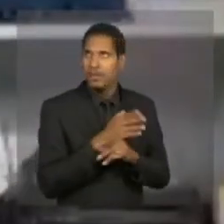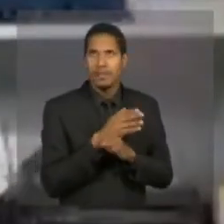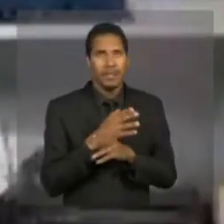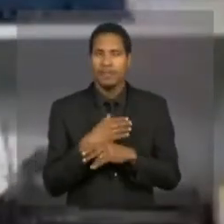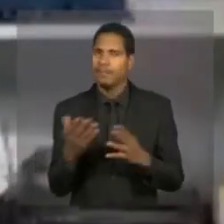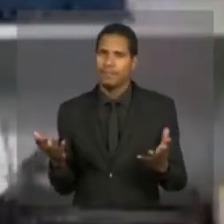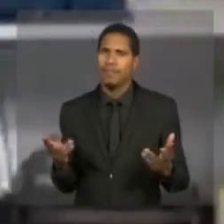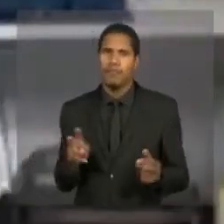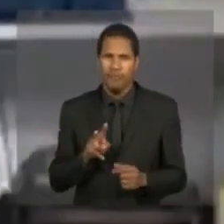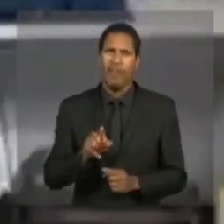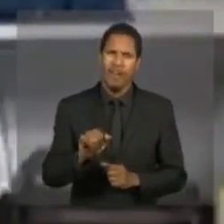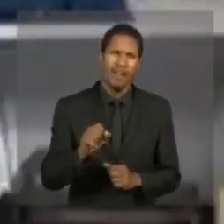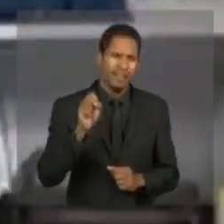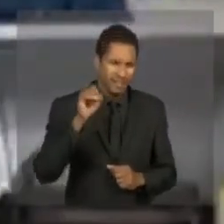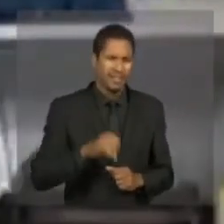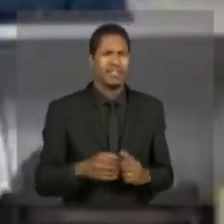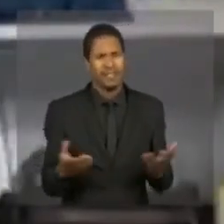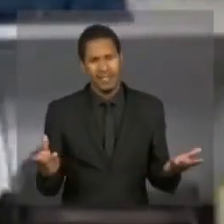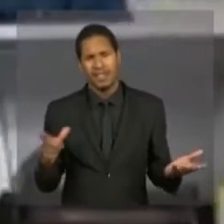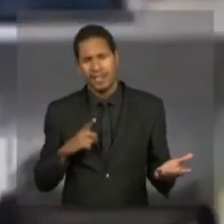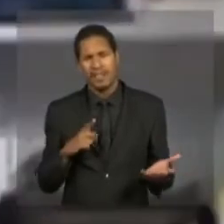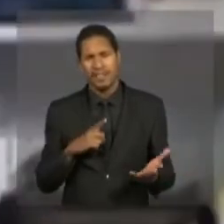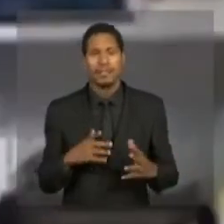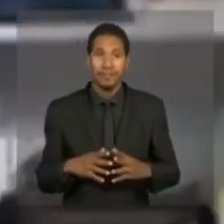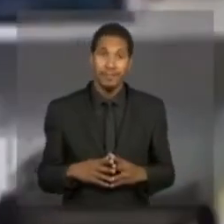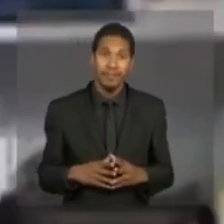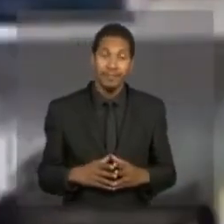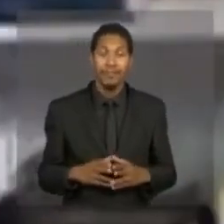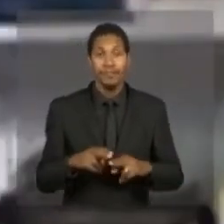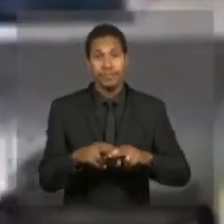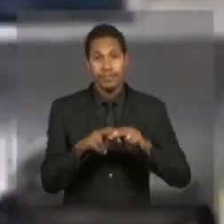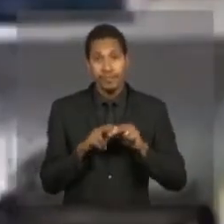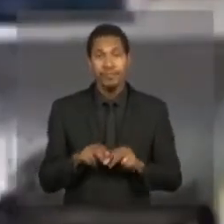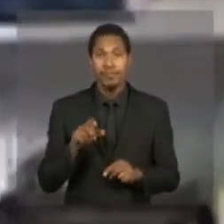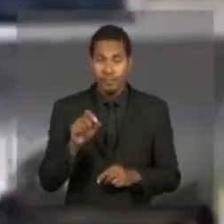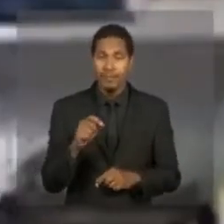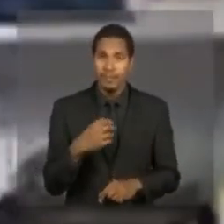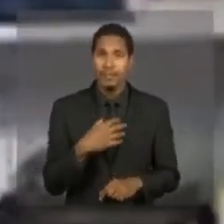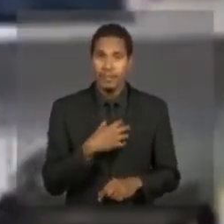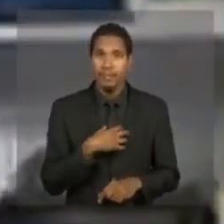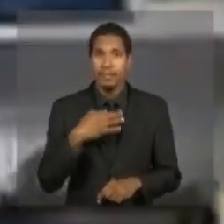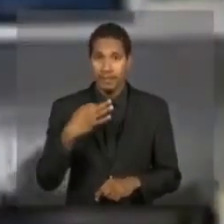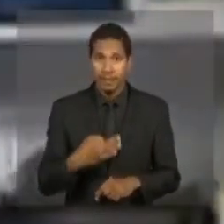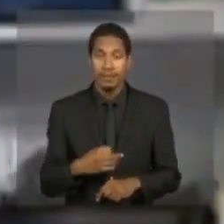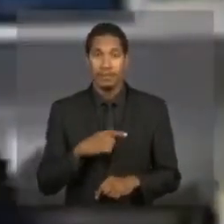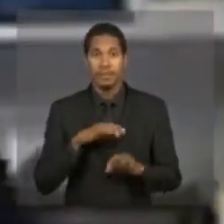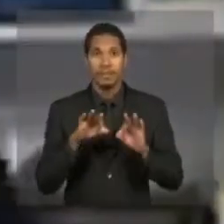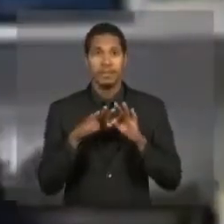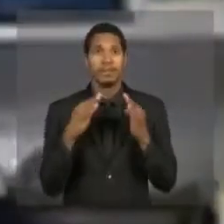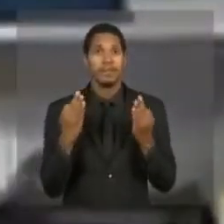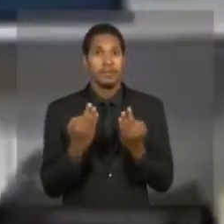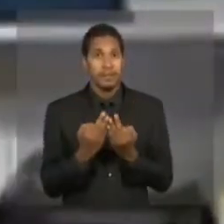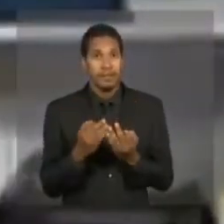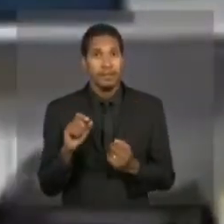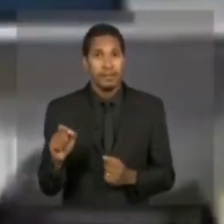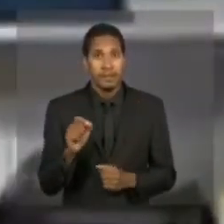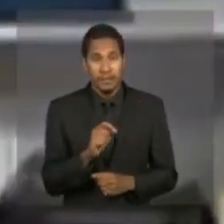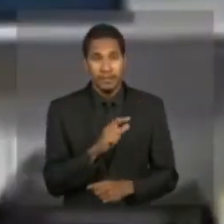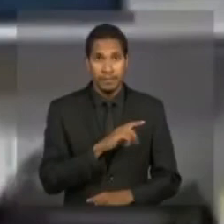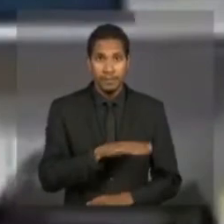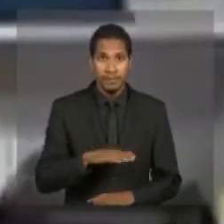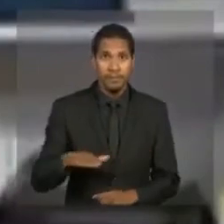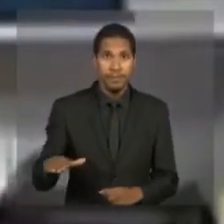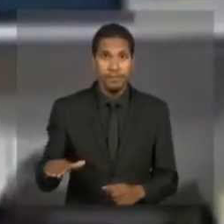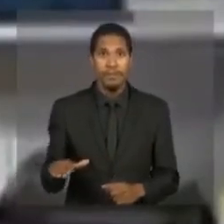não vai acontecer nenhum acidente. Então, eu sinto mesmo pelas famílias, pelas